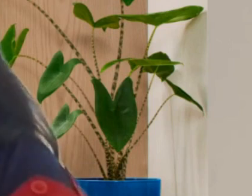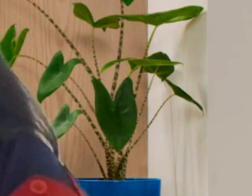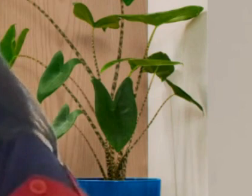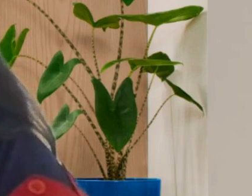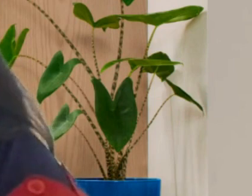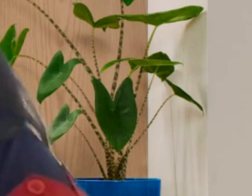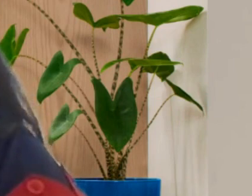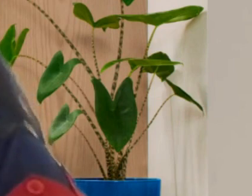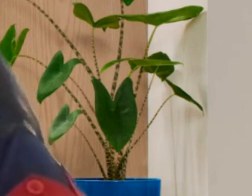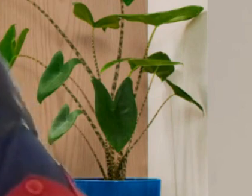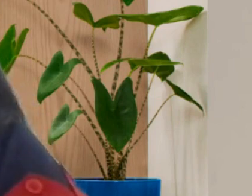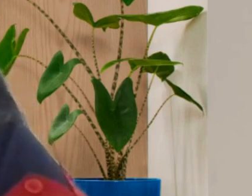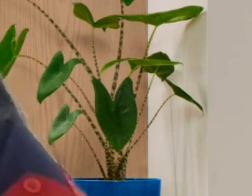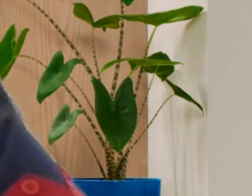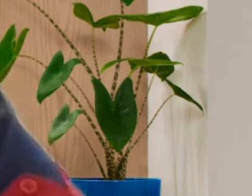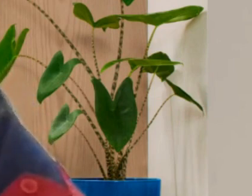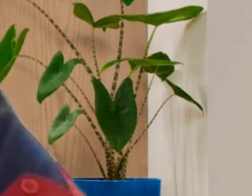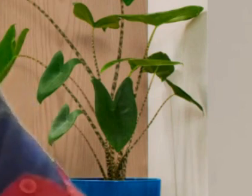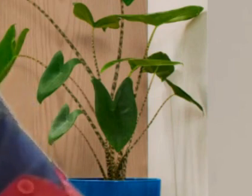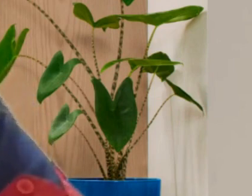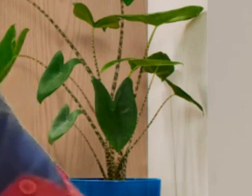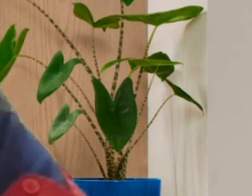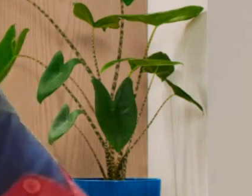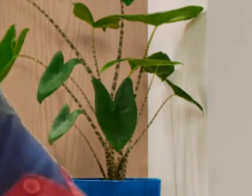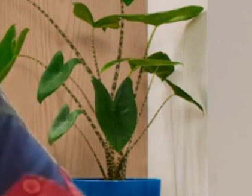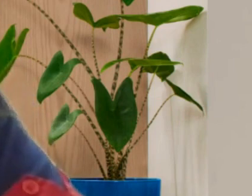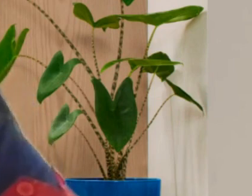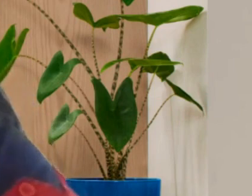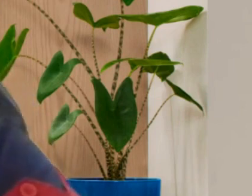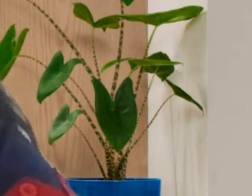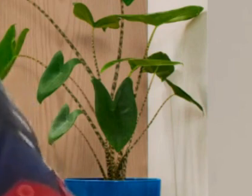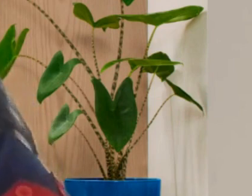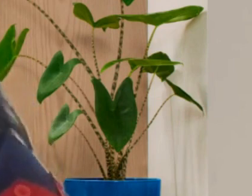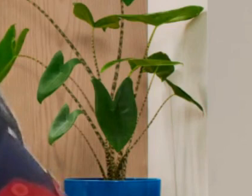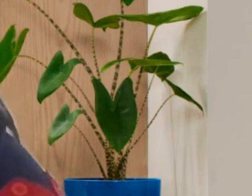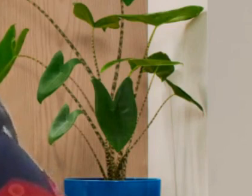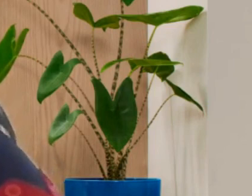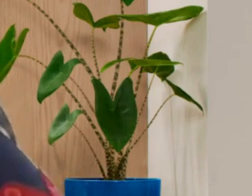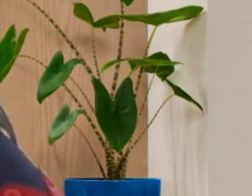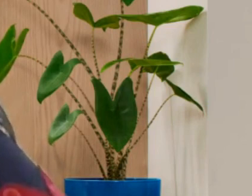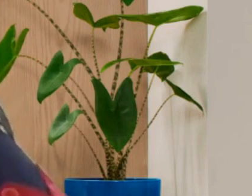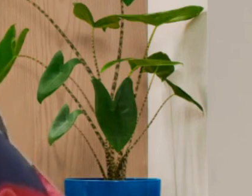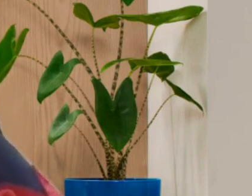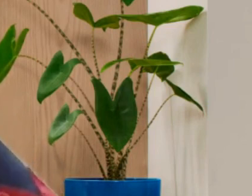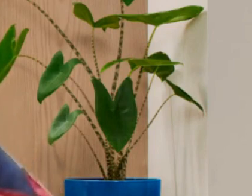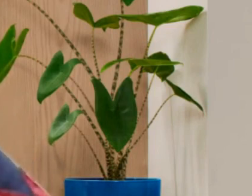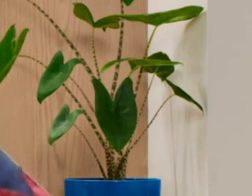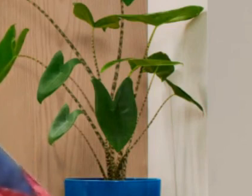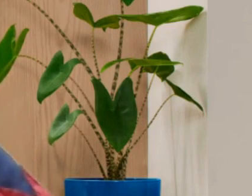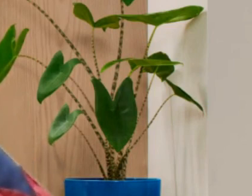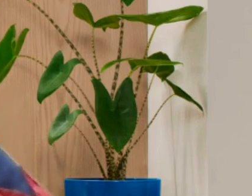que é o você, né? Ele, ela, eles ou elas, sai de mim e vai até vocês, e